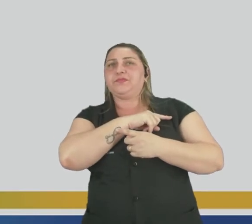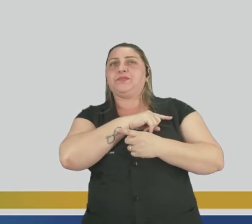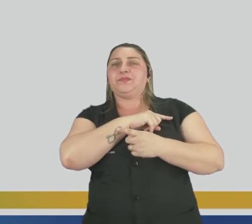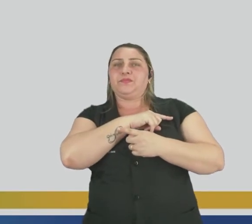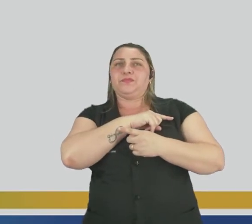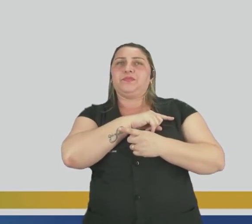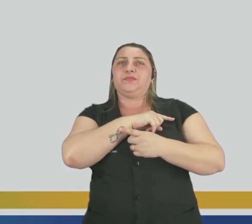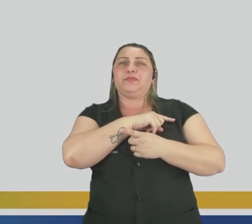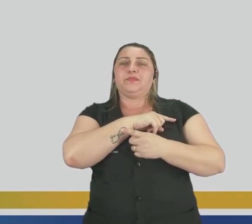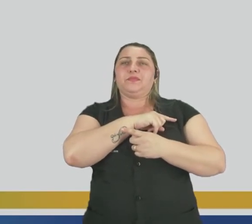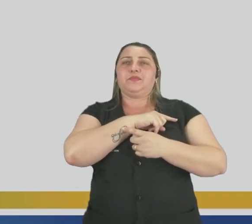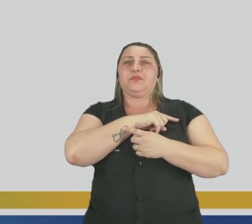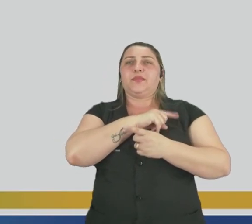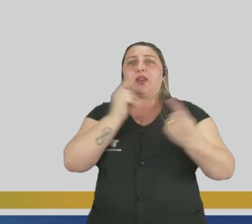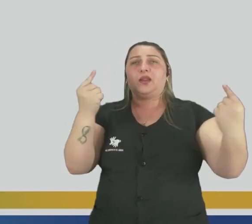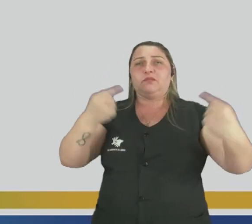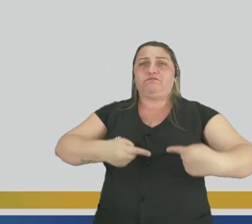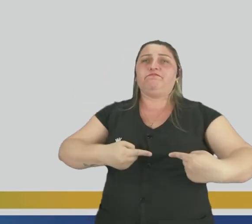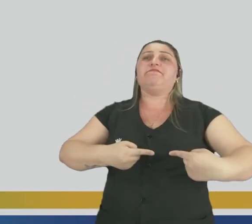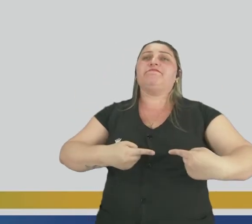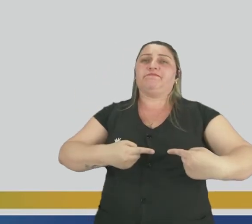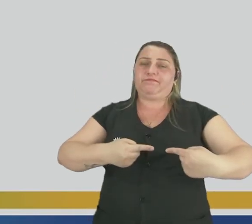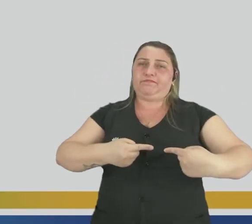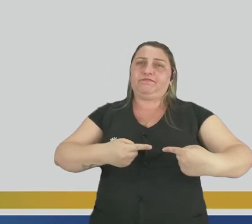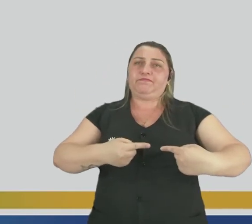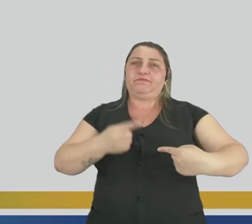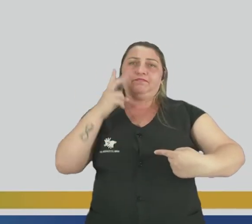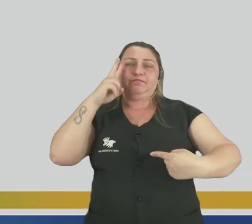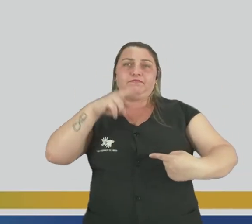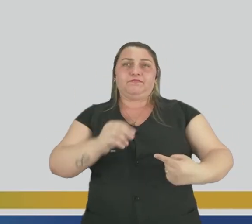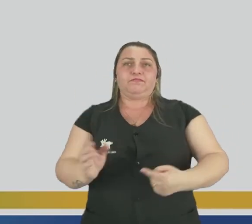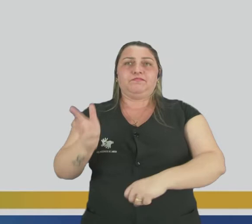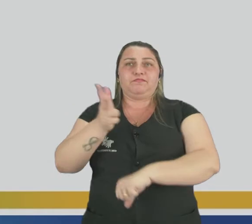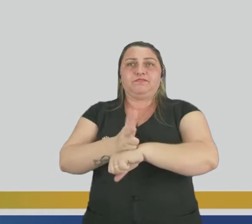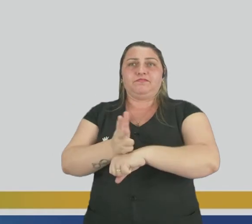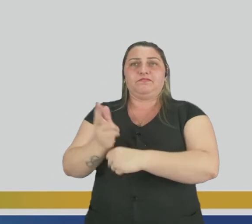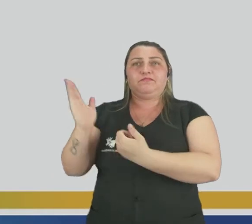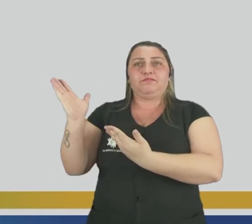alto nível de competitividade e tudo mais. Vamos lá.